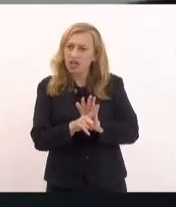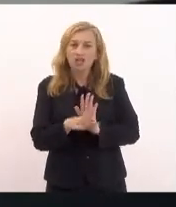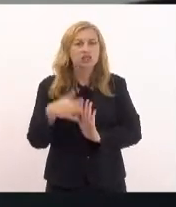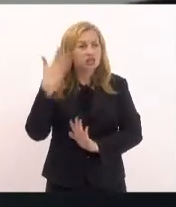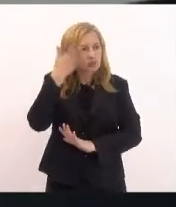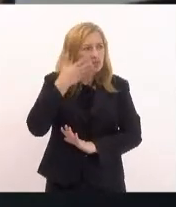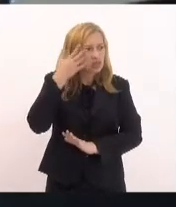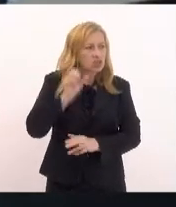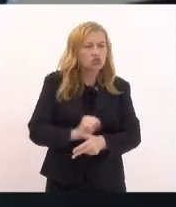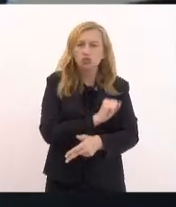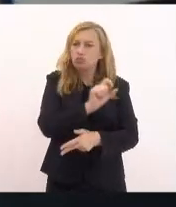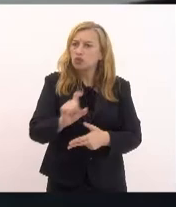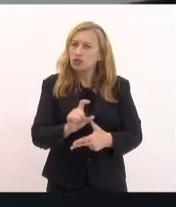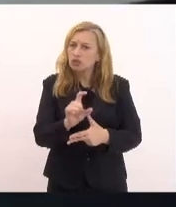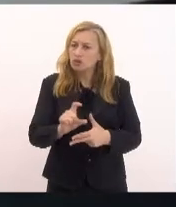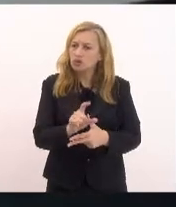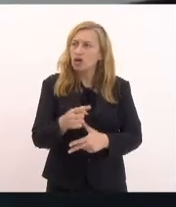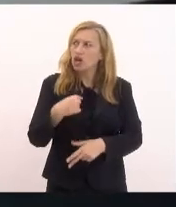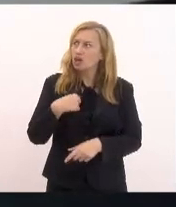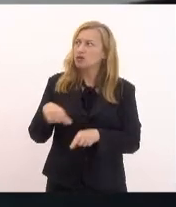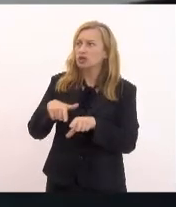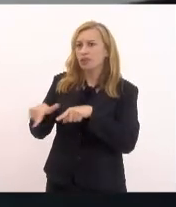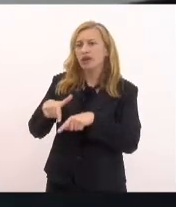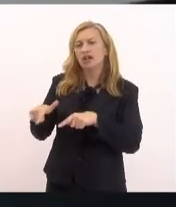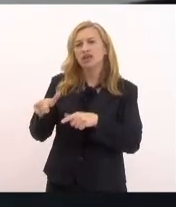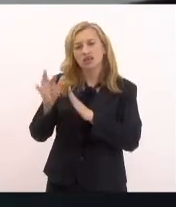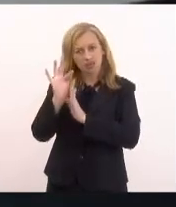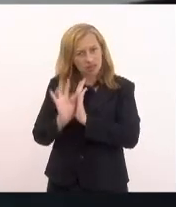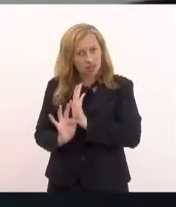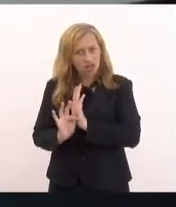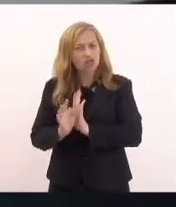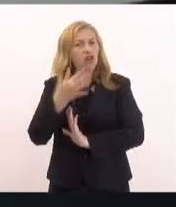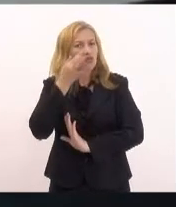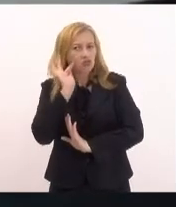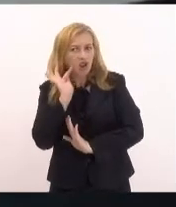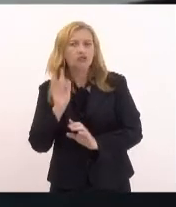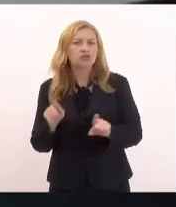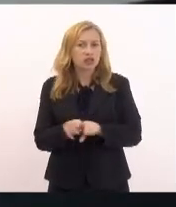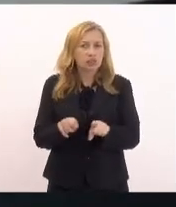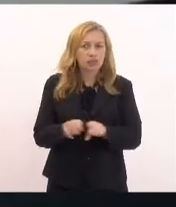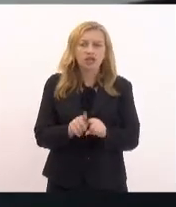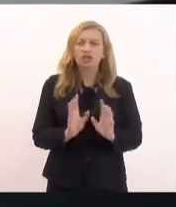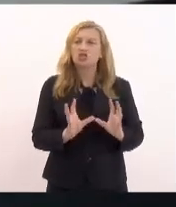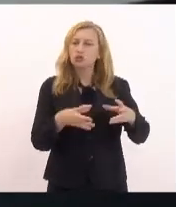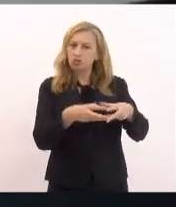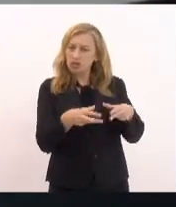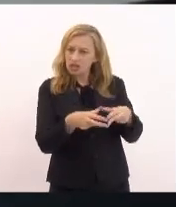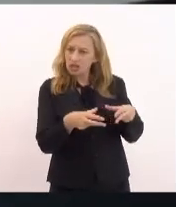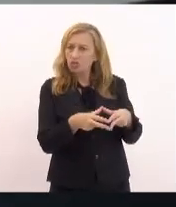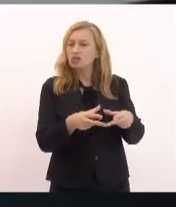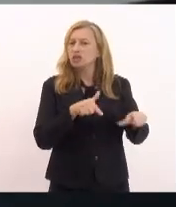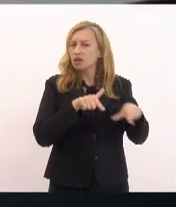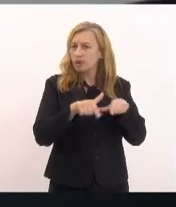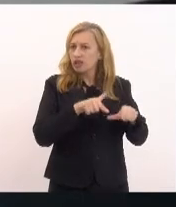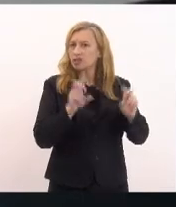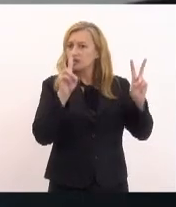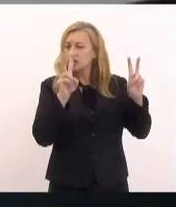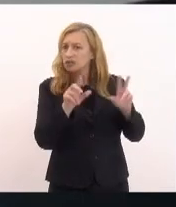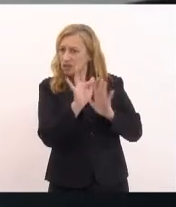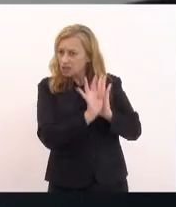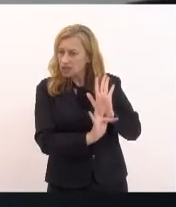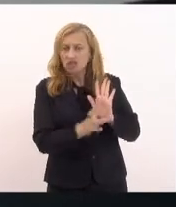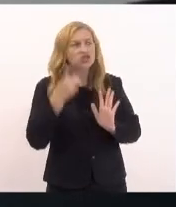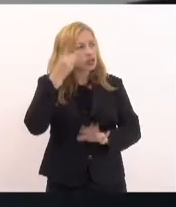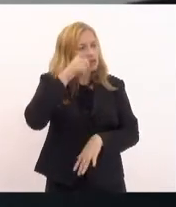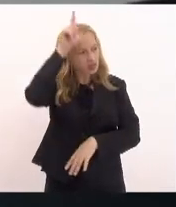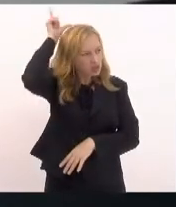do Poder Executivo. Eu trabalhei muito nesse texto, o Flávio trabalhou muito nesse texto, nas comissões nós trabalhamos muito nesse texto, deputado Luiz Paulo,